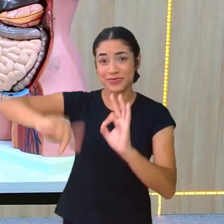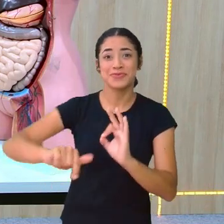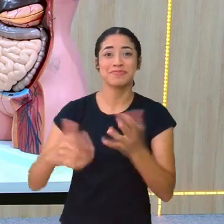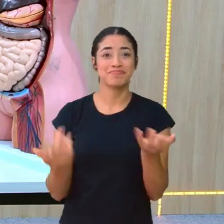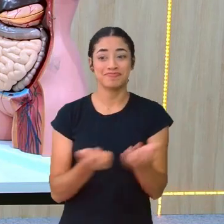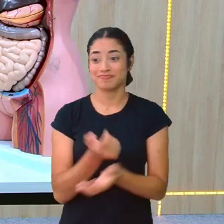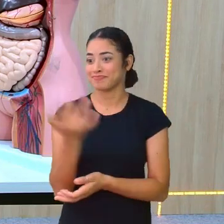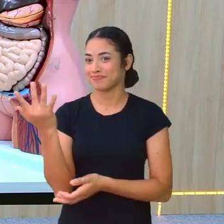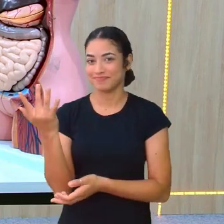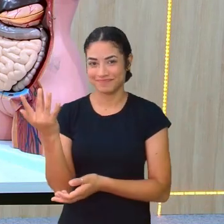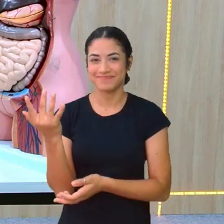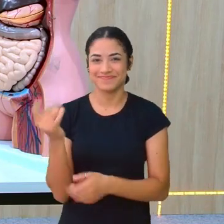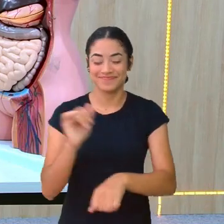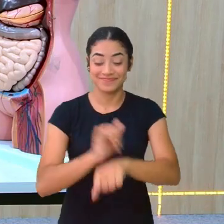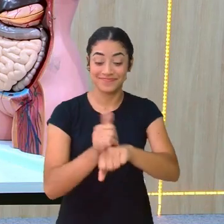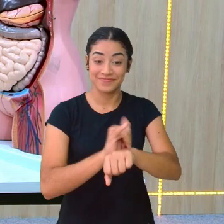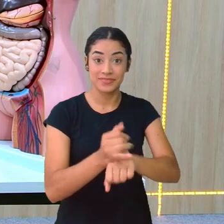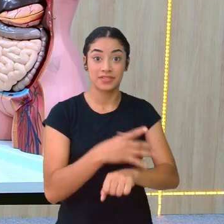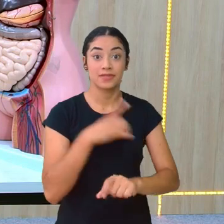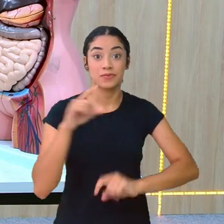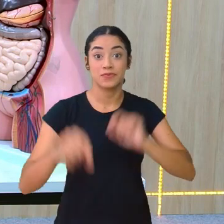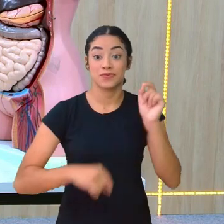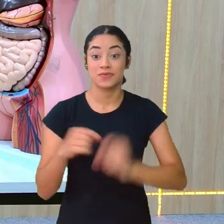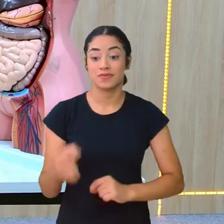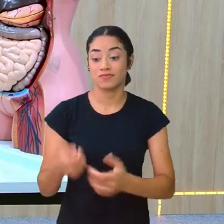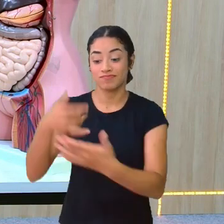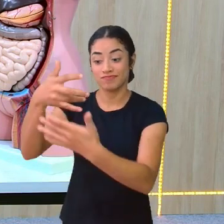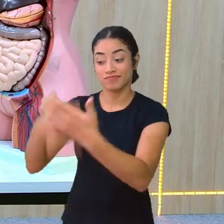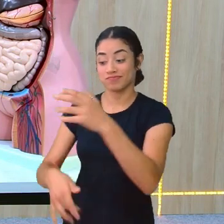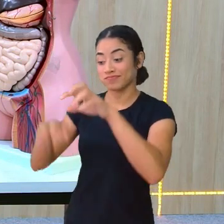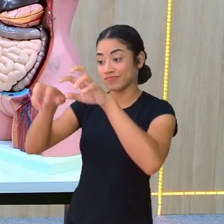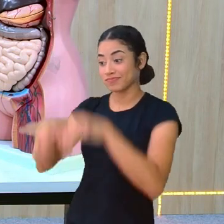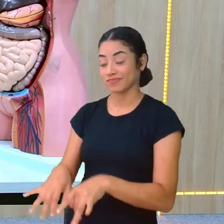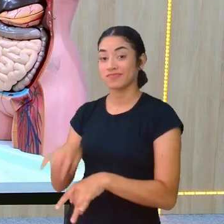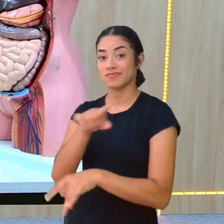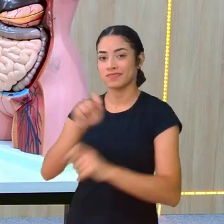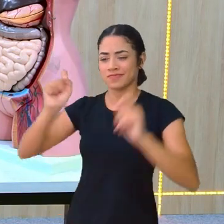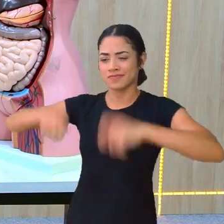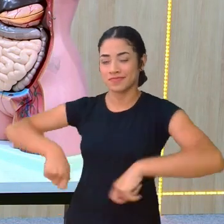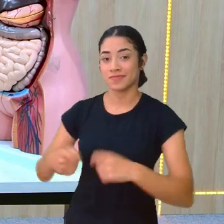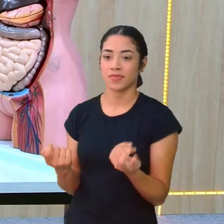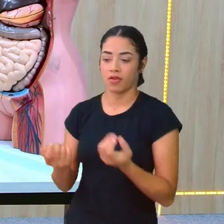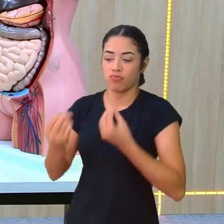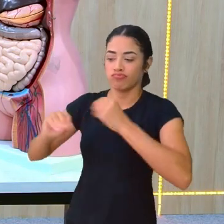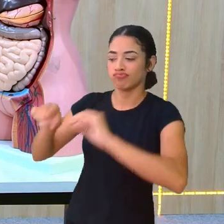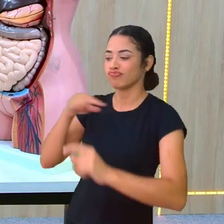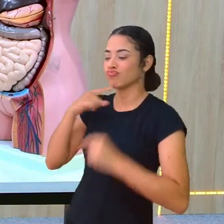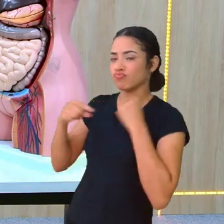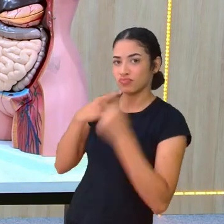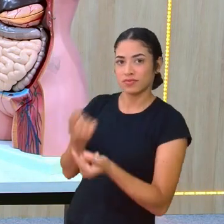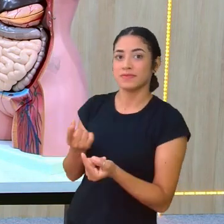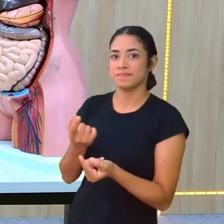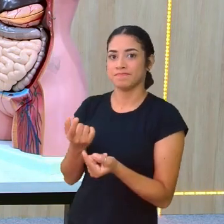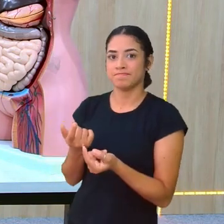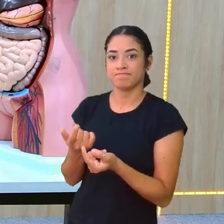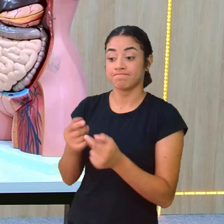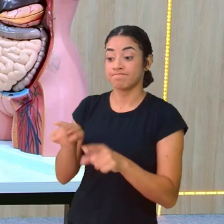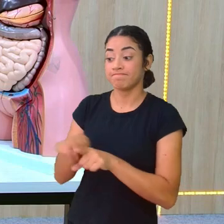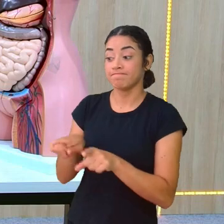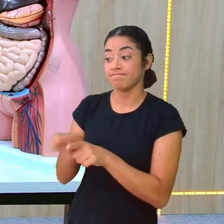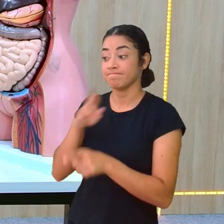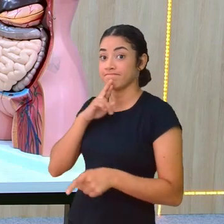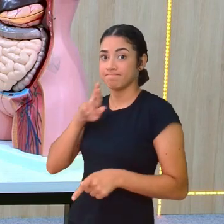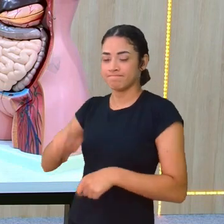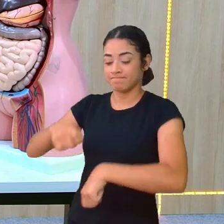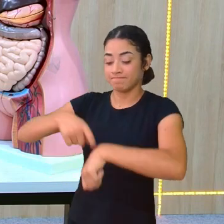pessoal? Lá no YouTube também tem um chat, onde vocês vão poder colocar as dúvidas de vocês, responder no